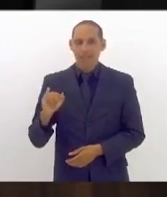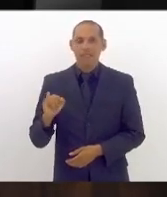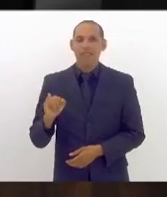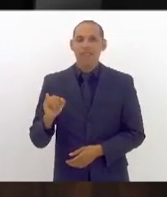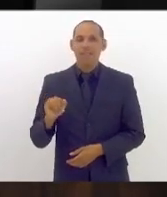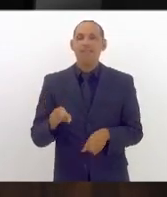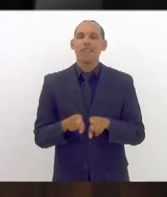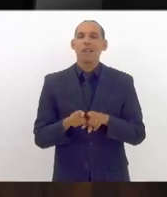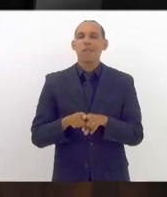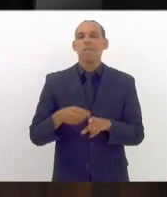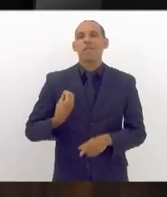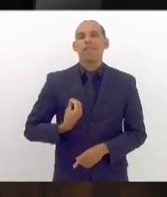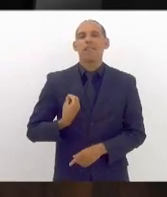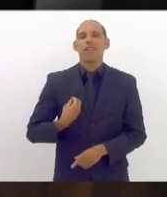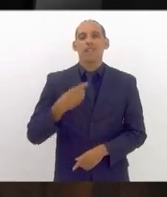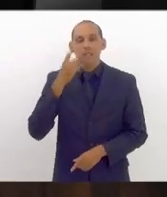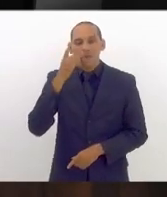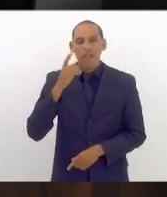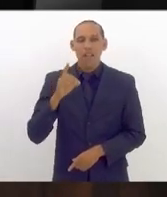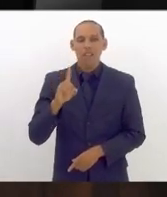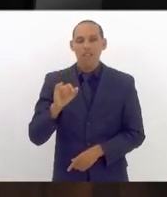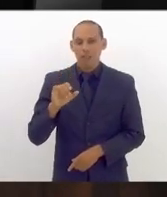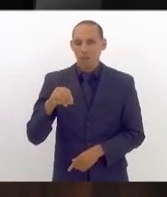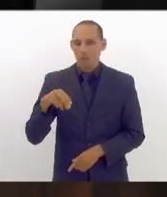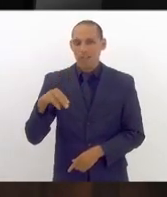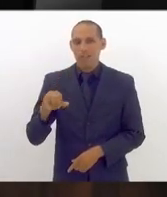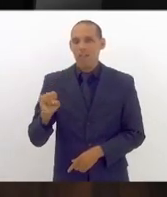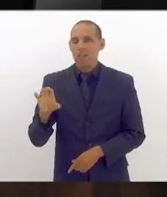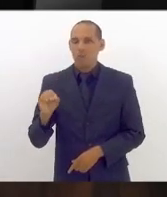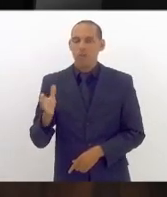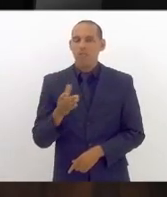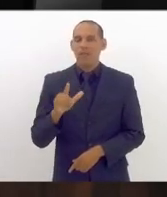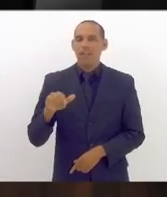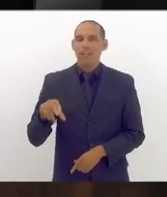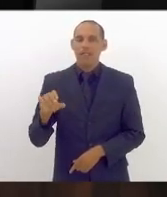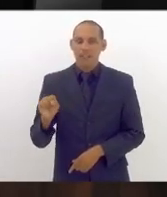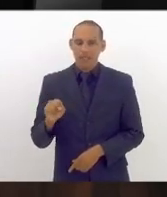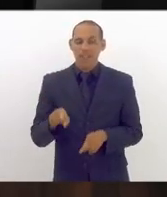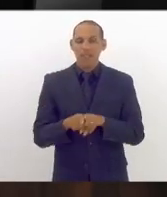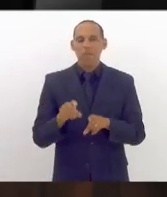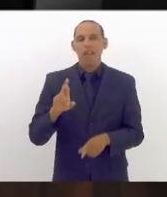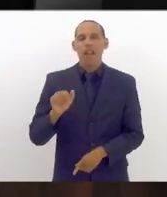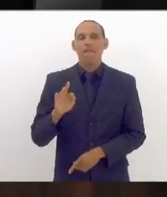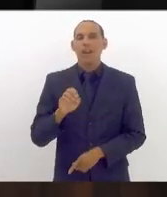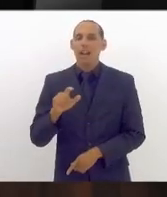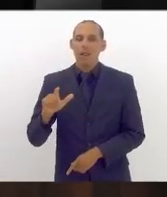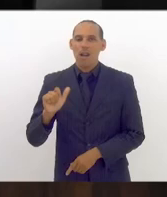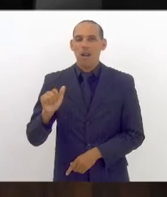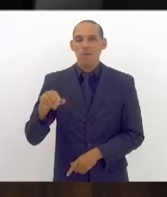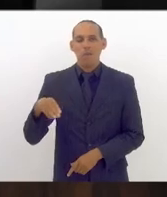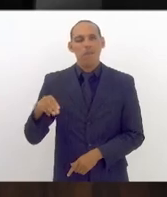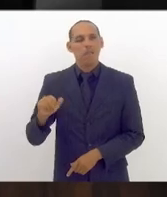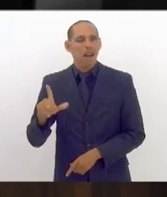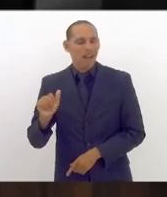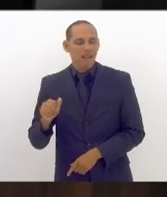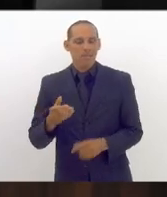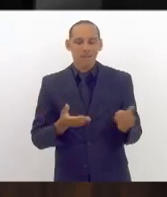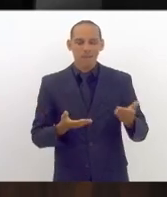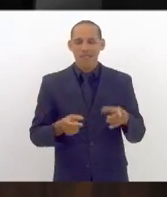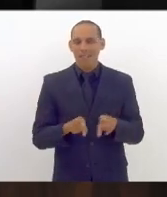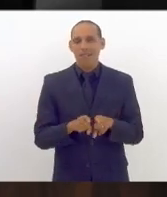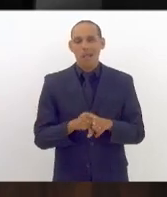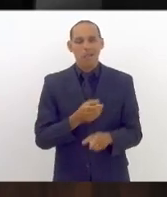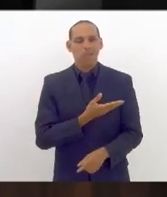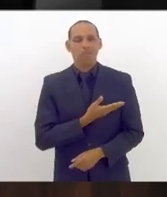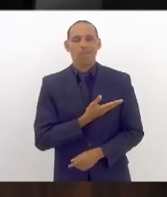também está presente Deputado Dionísio Lins viu o Rafael amada também por aqui tá aqui seja bem-vindo meu